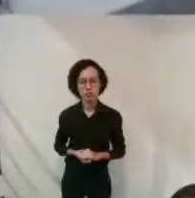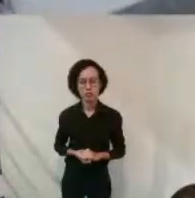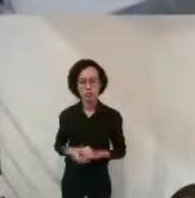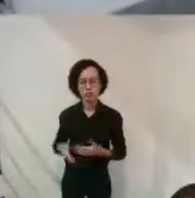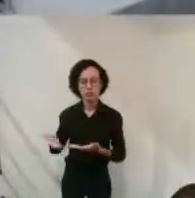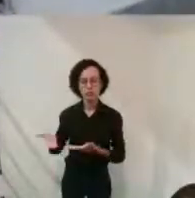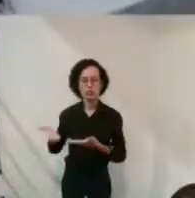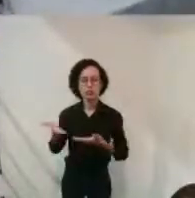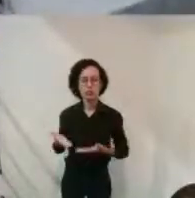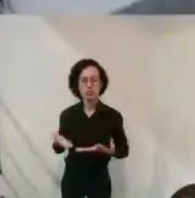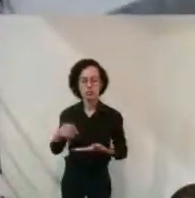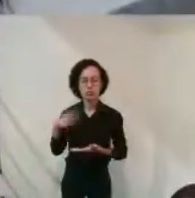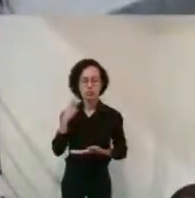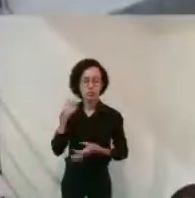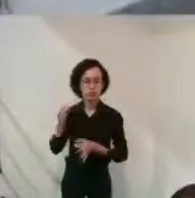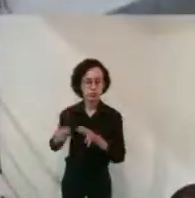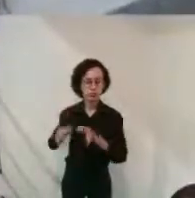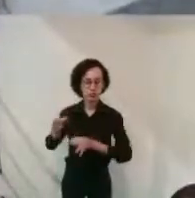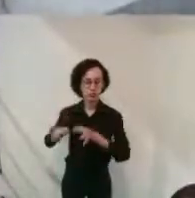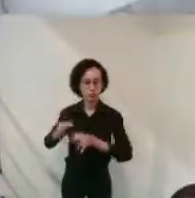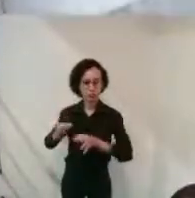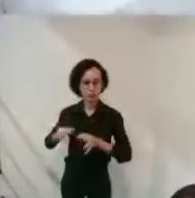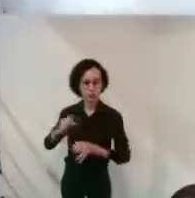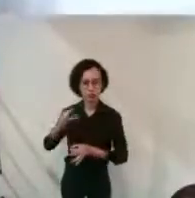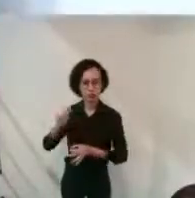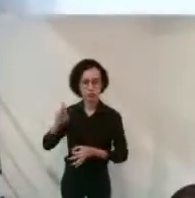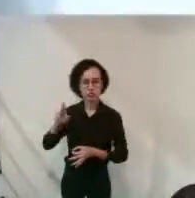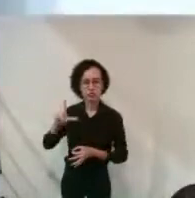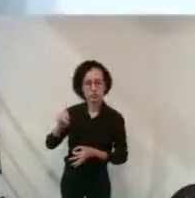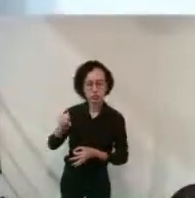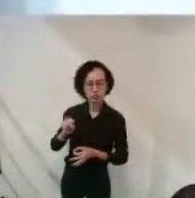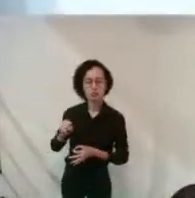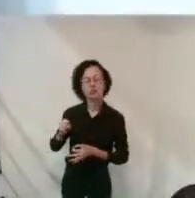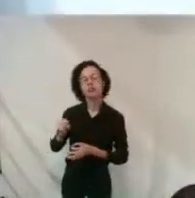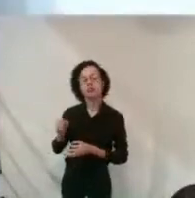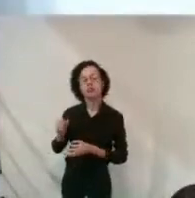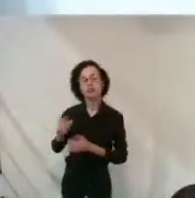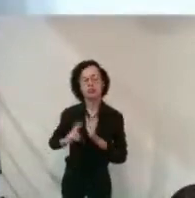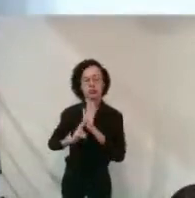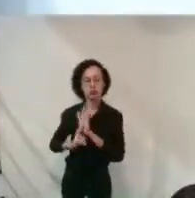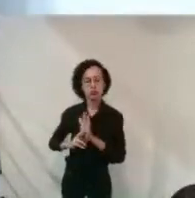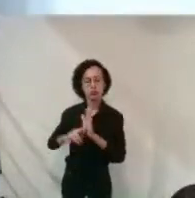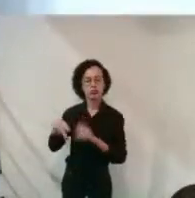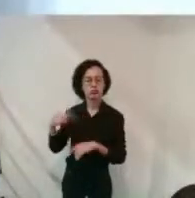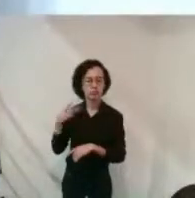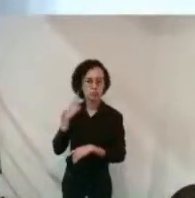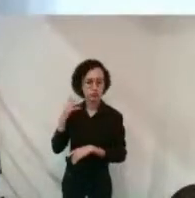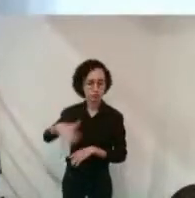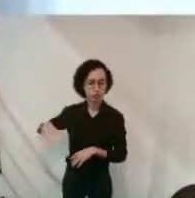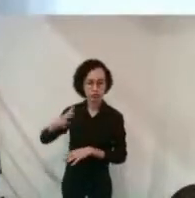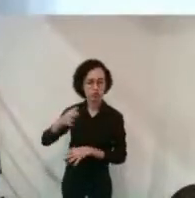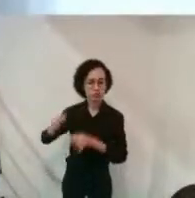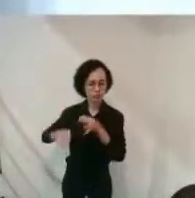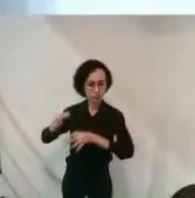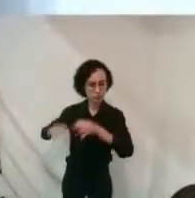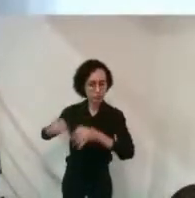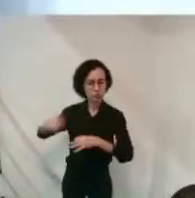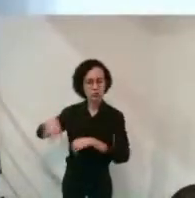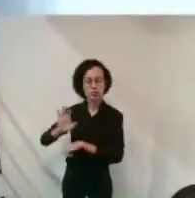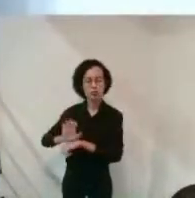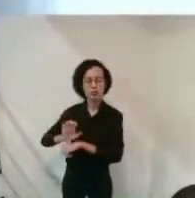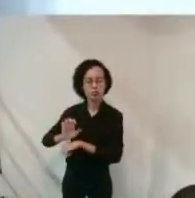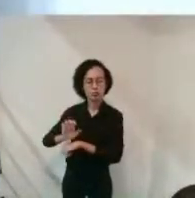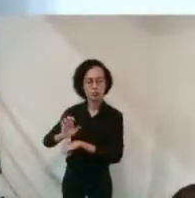Convidamos o promotor de justiça, Carlos Eduardo Silva, representando o Procurador-Geral de Justiça do